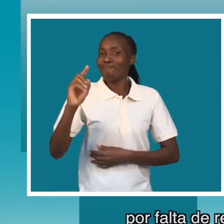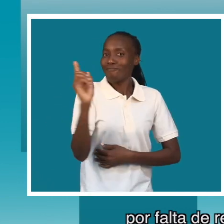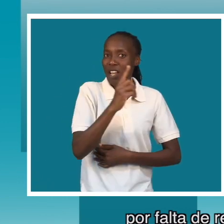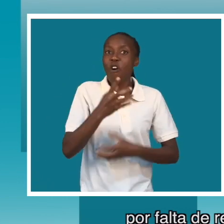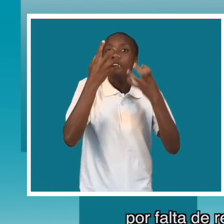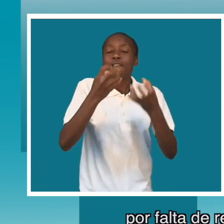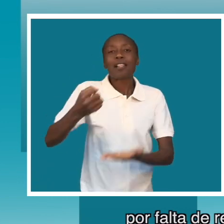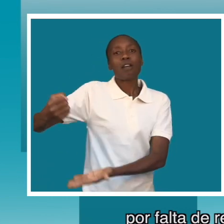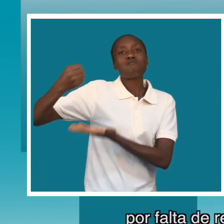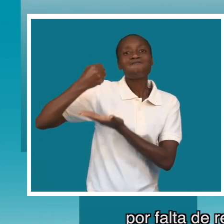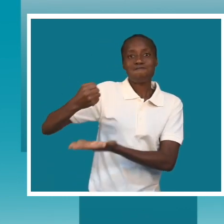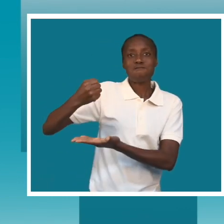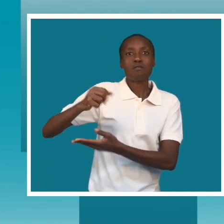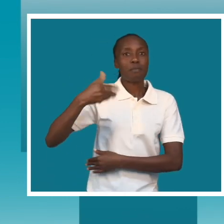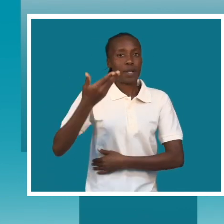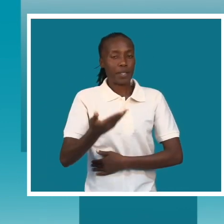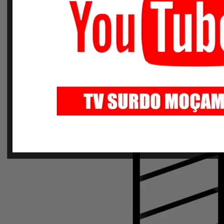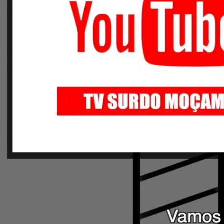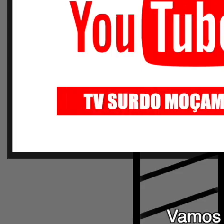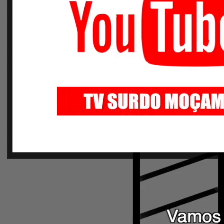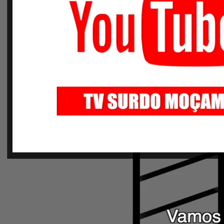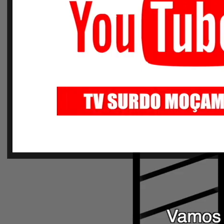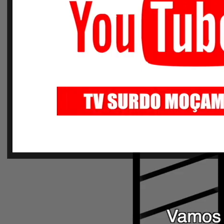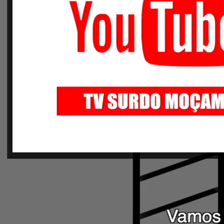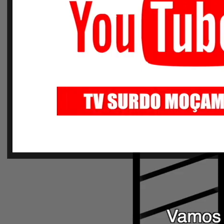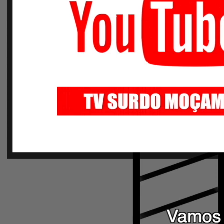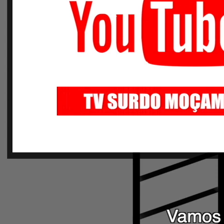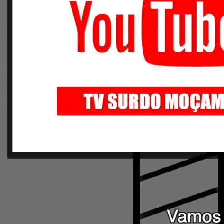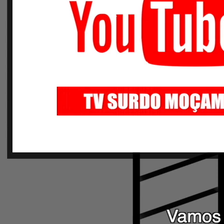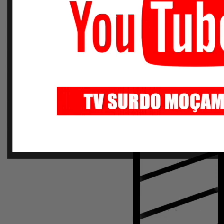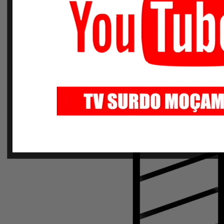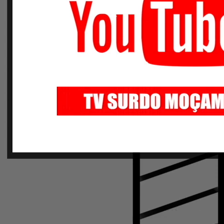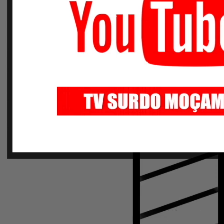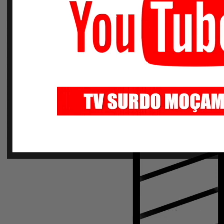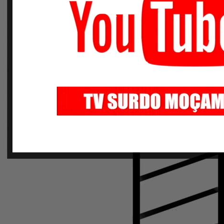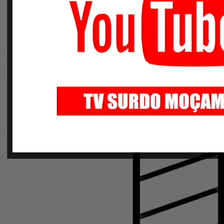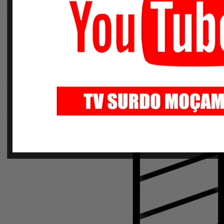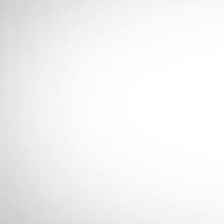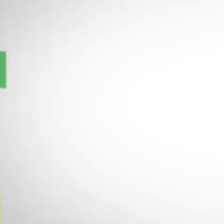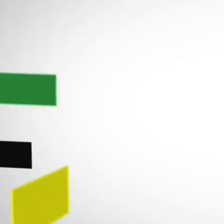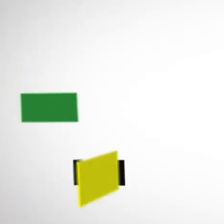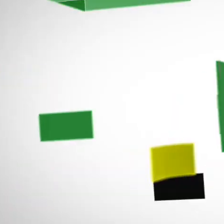recursos financeiros para o efeito. Vamos a mais uma breve pausa. Até já.